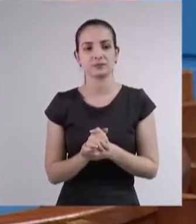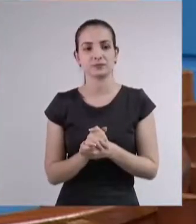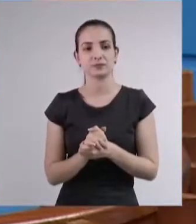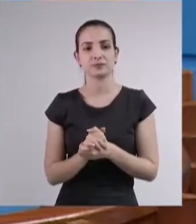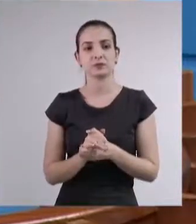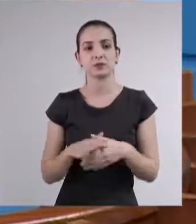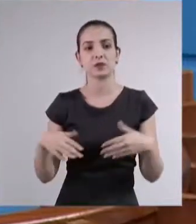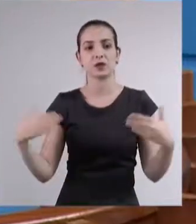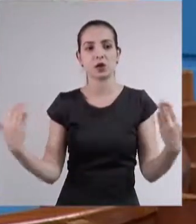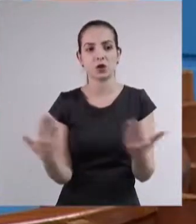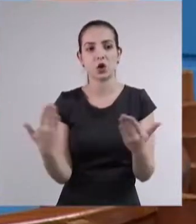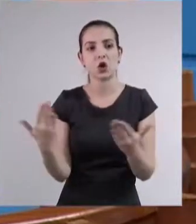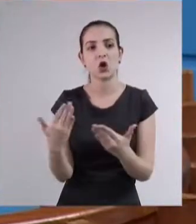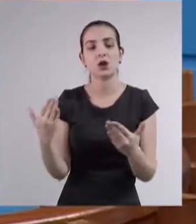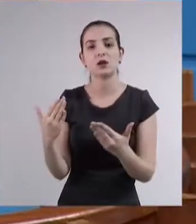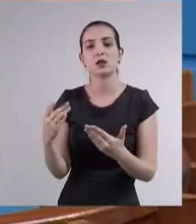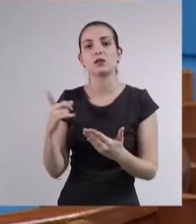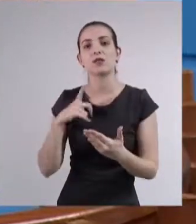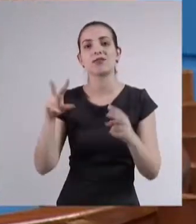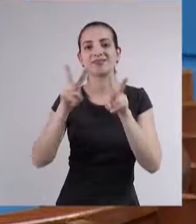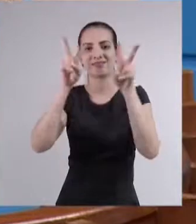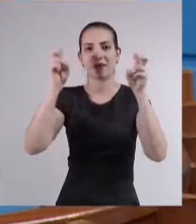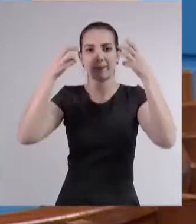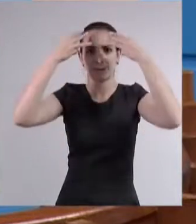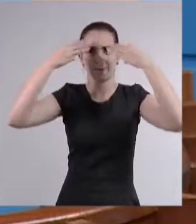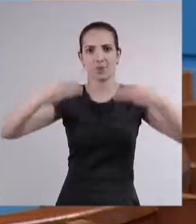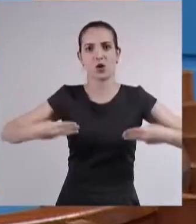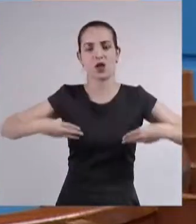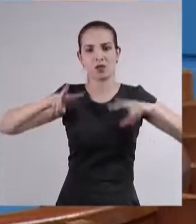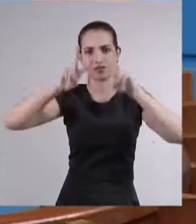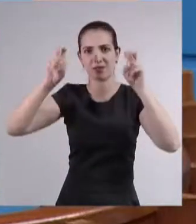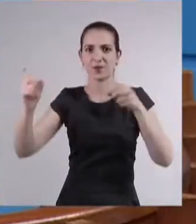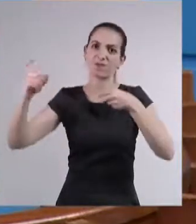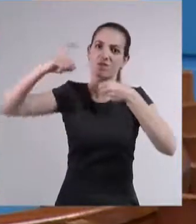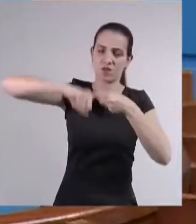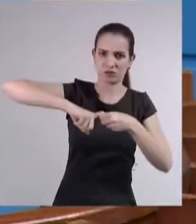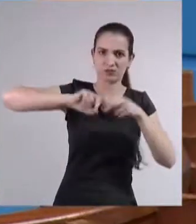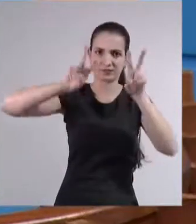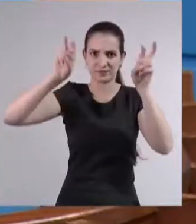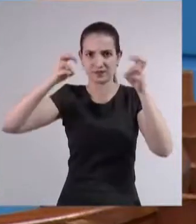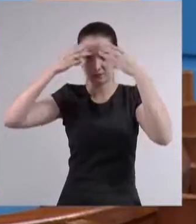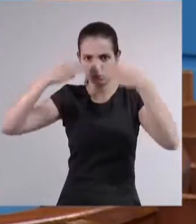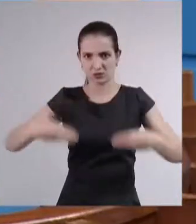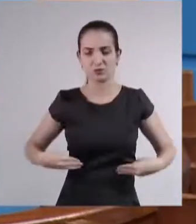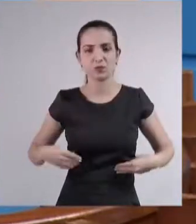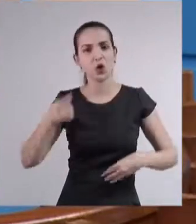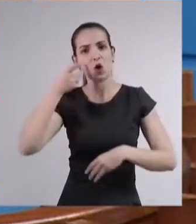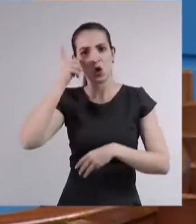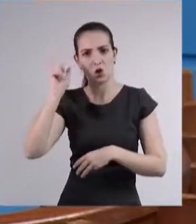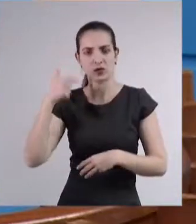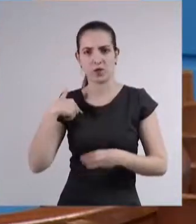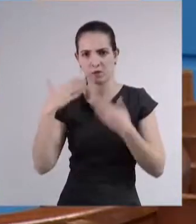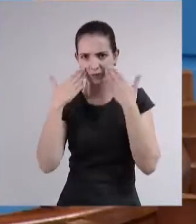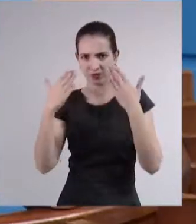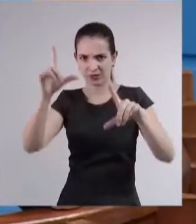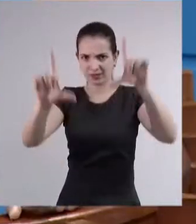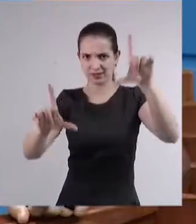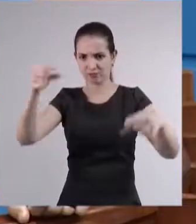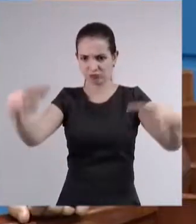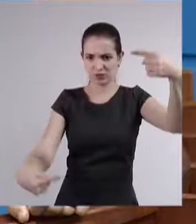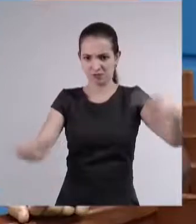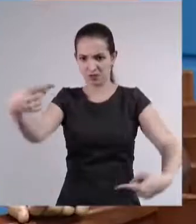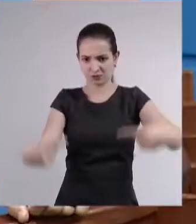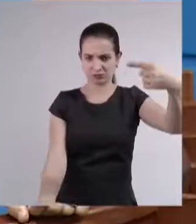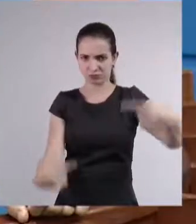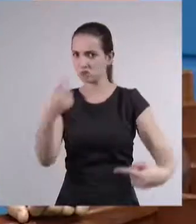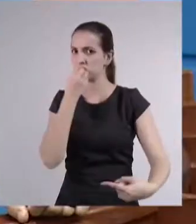de volta temas morais. Ontem eu assisti um debate na televisão que eu achei muito bom sobre